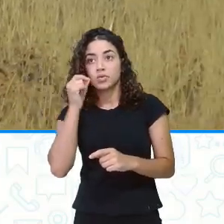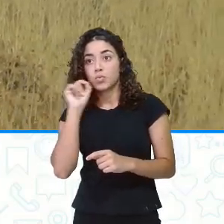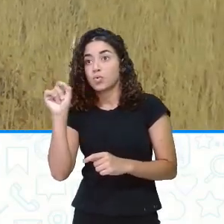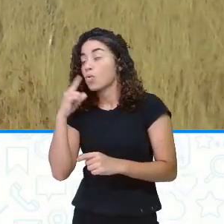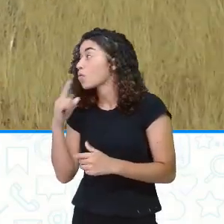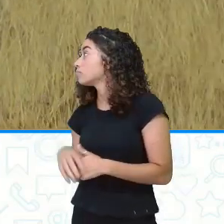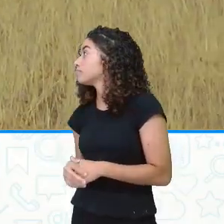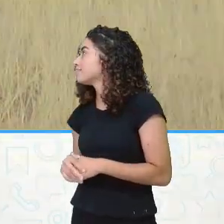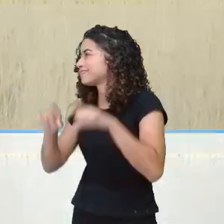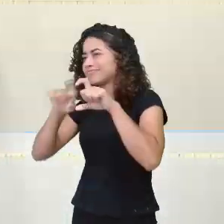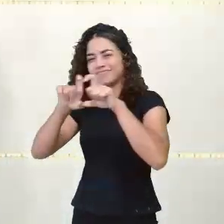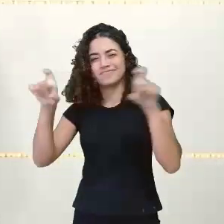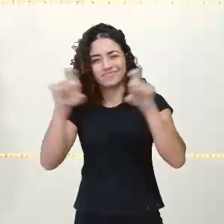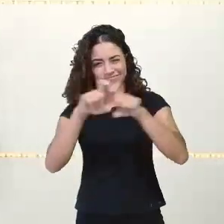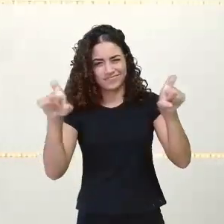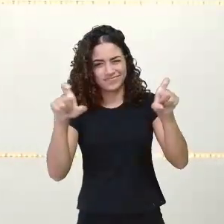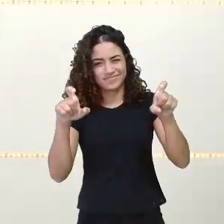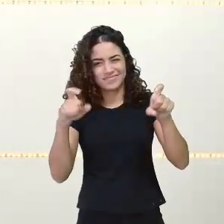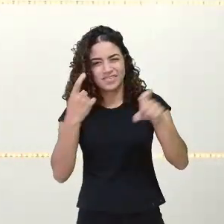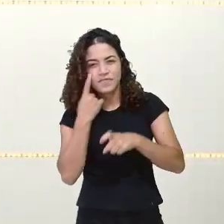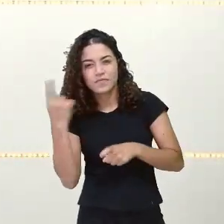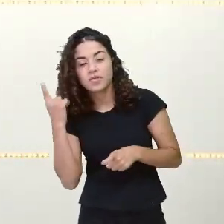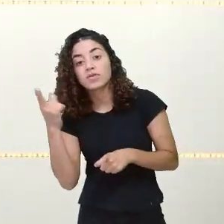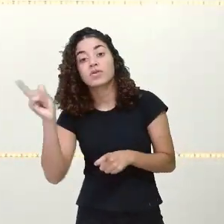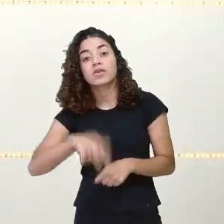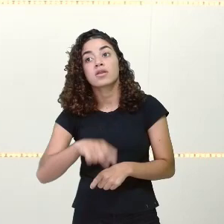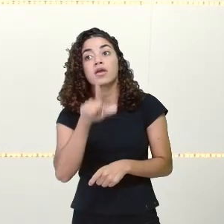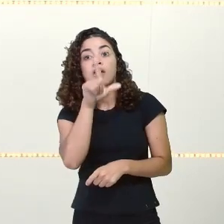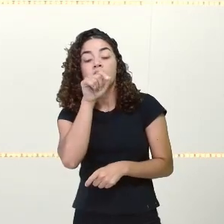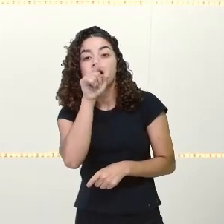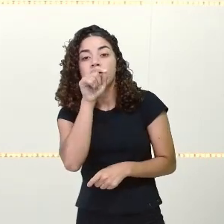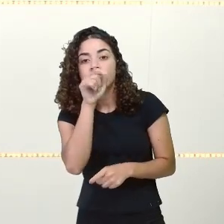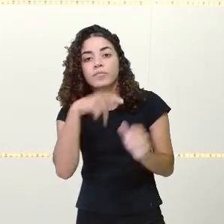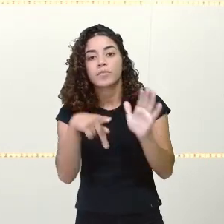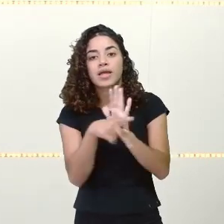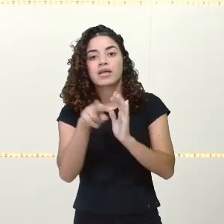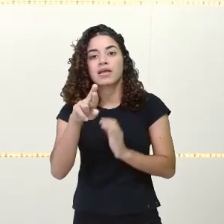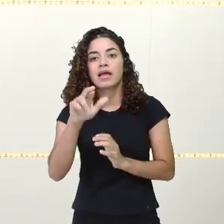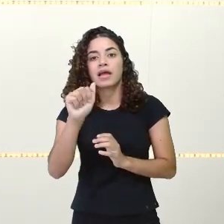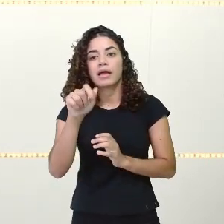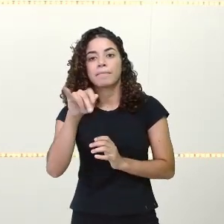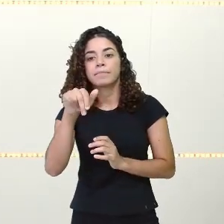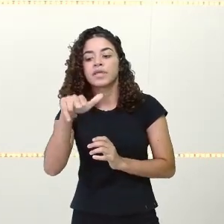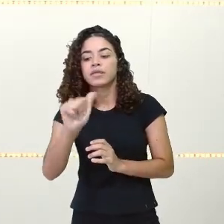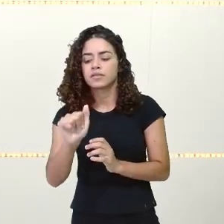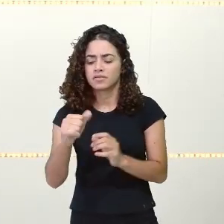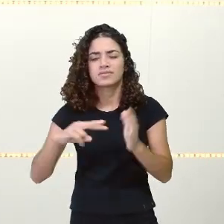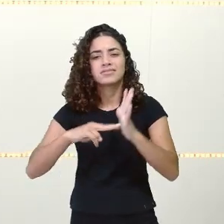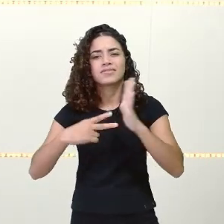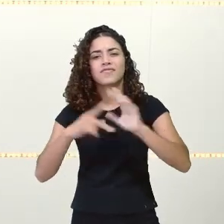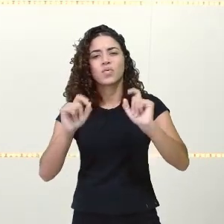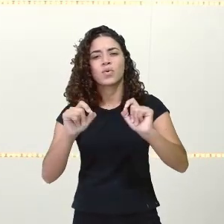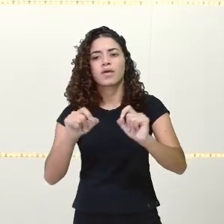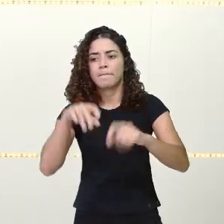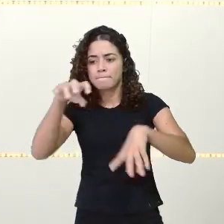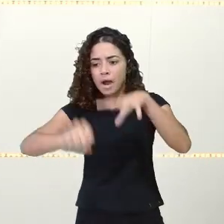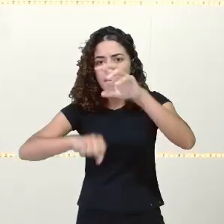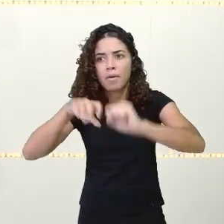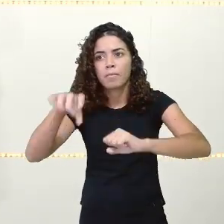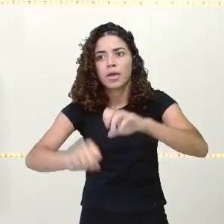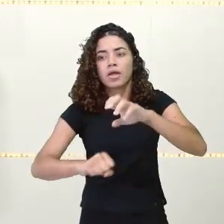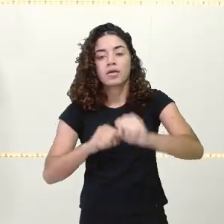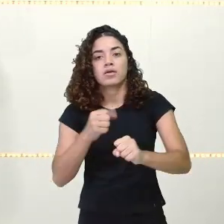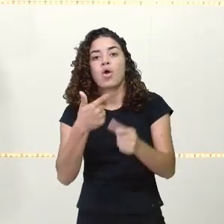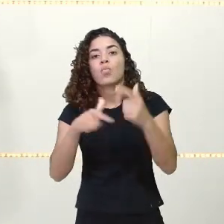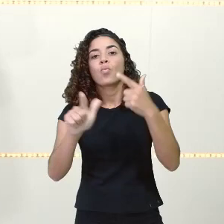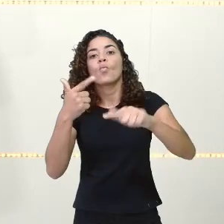Sagitários serpentários. Ele é uma ave de rapina, ele é uma ave que caça. E ele geralmente caça, olha,